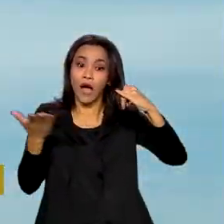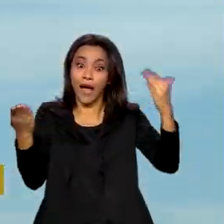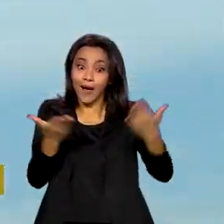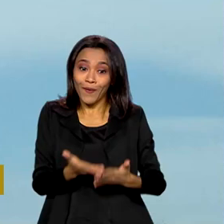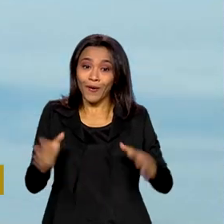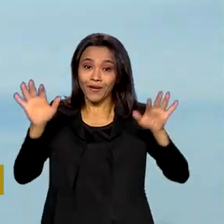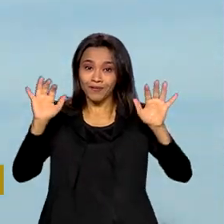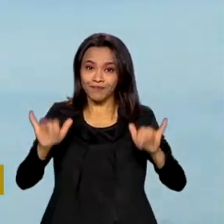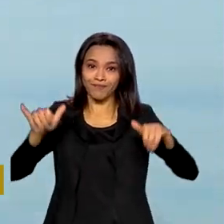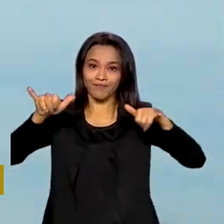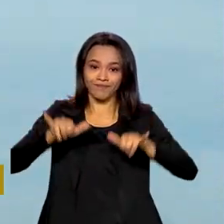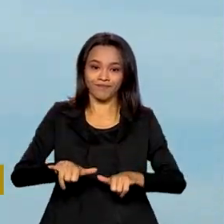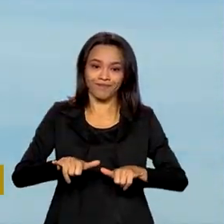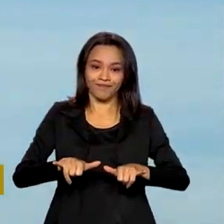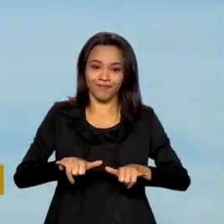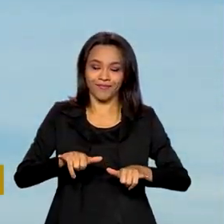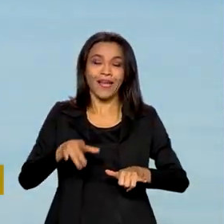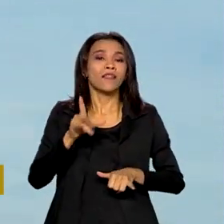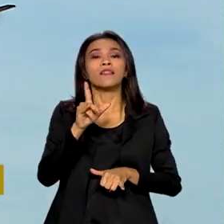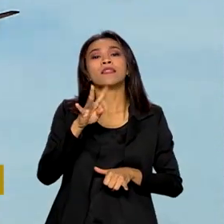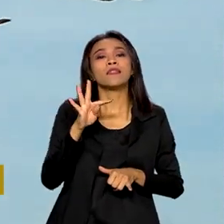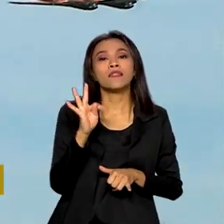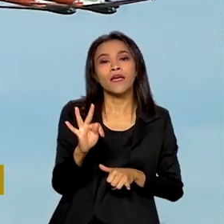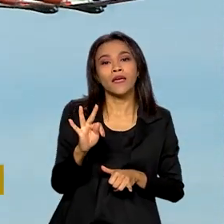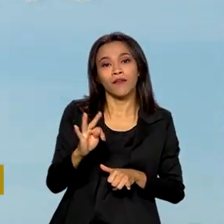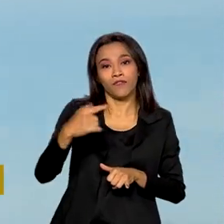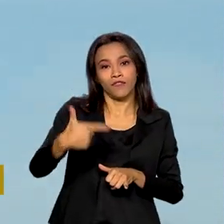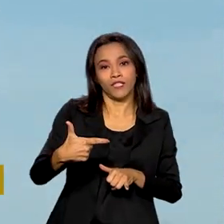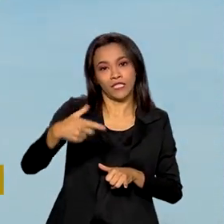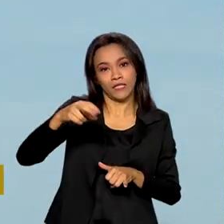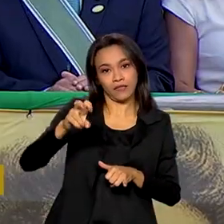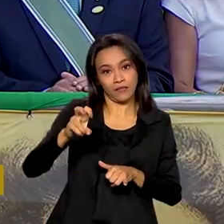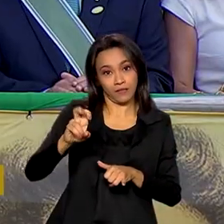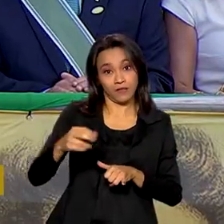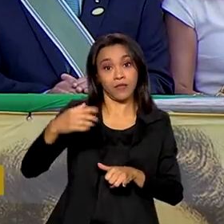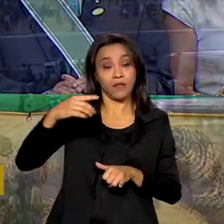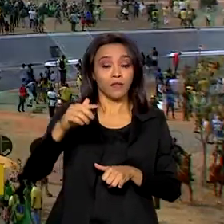esquadrilha do T-27 modernizado. Esse